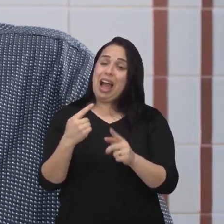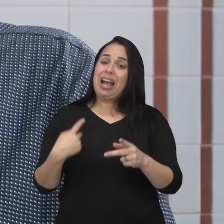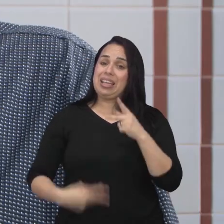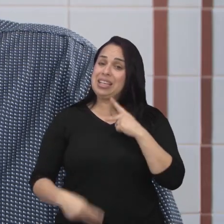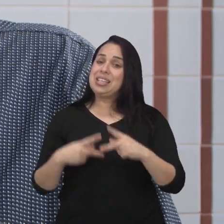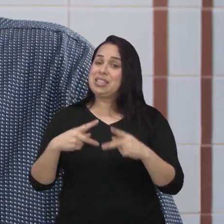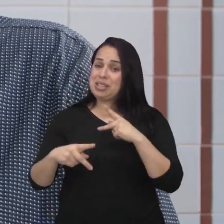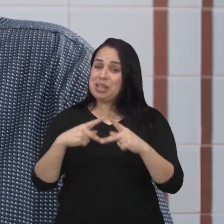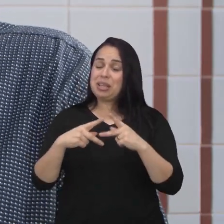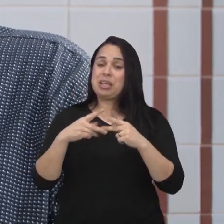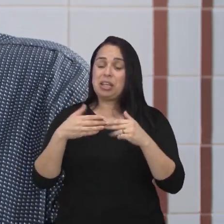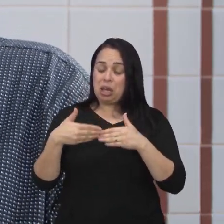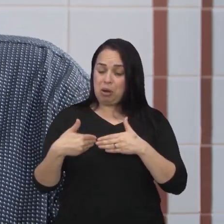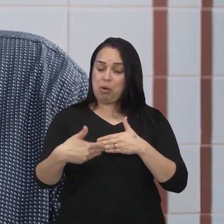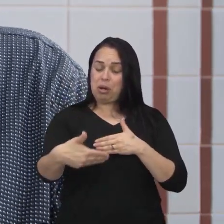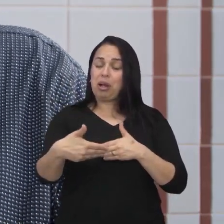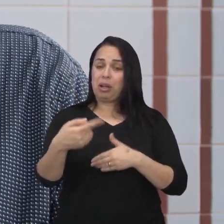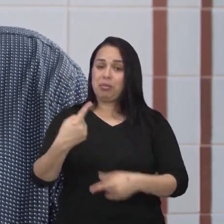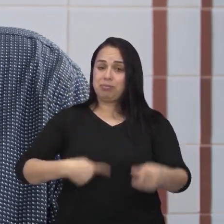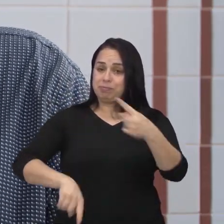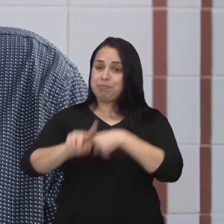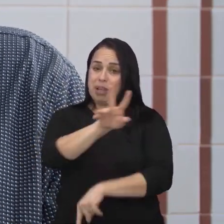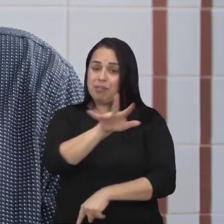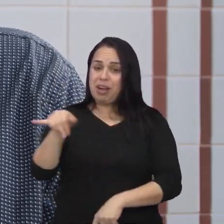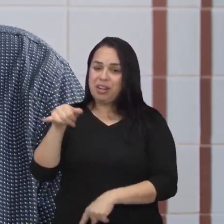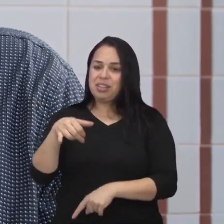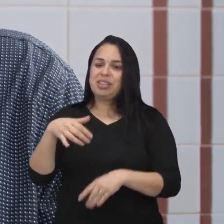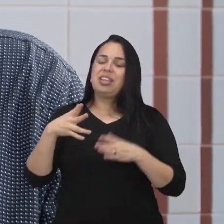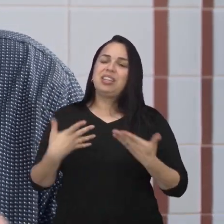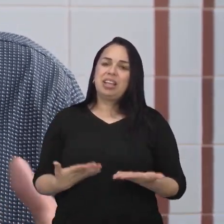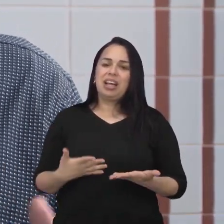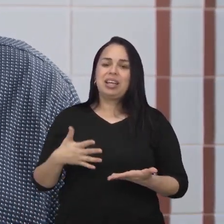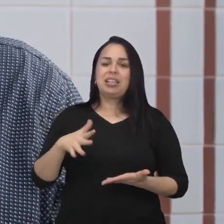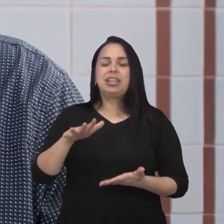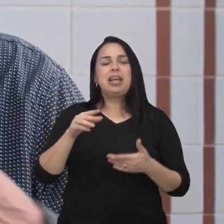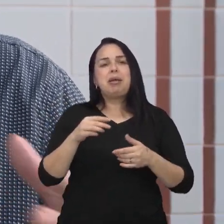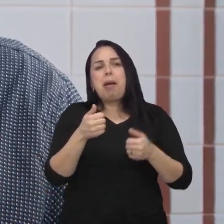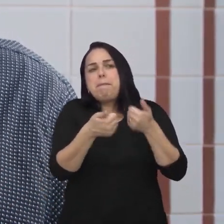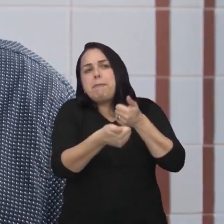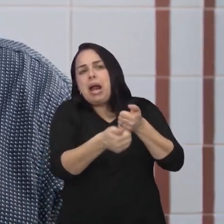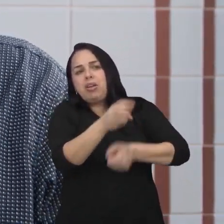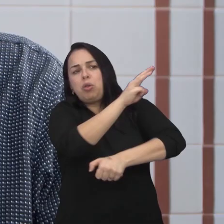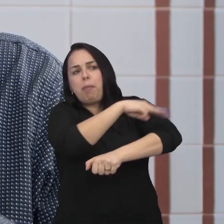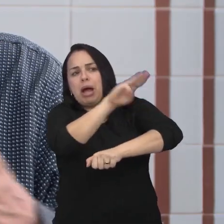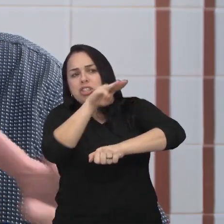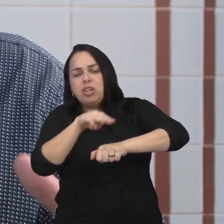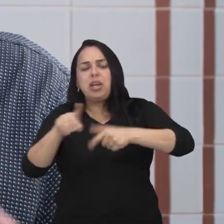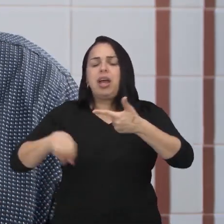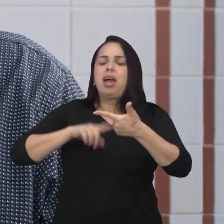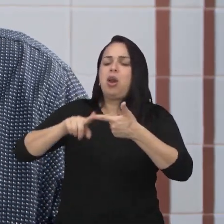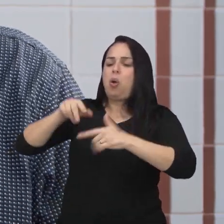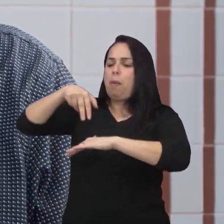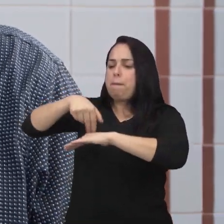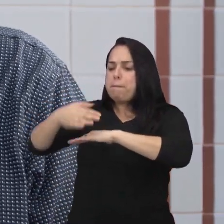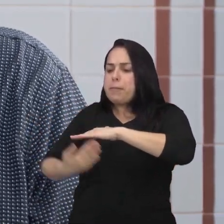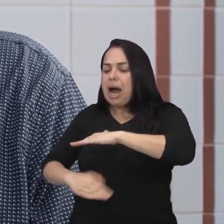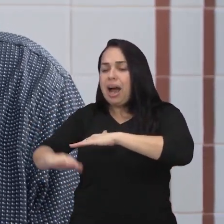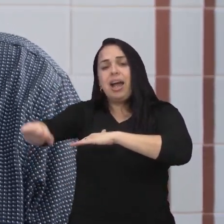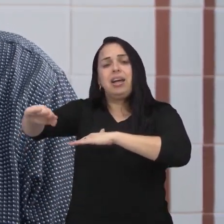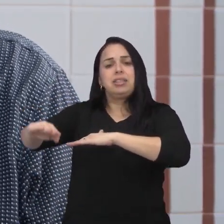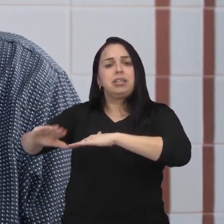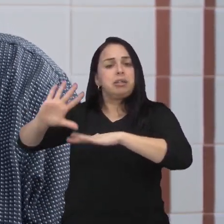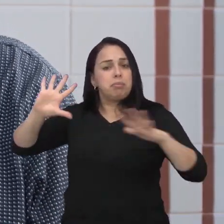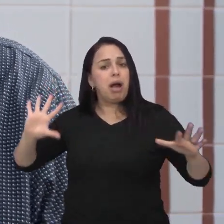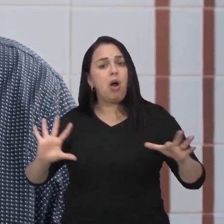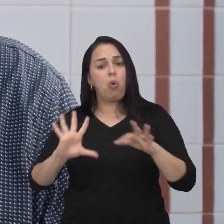cidade que caminha para isso e nós temos tudo aqui na Serra da Mantiqueira, o banhado, para